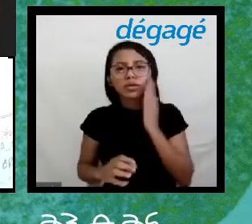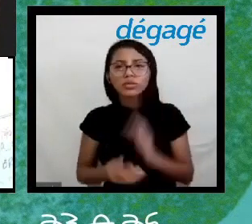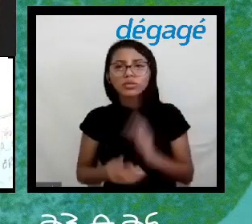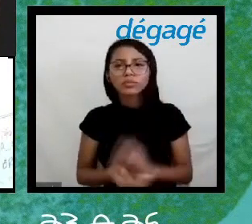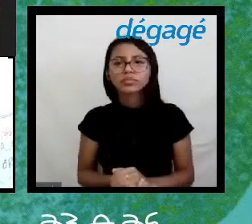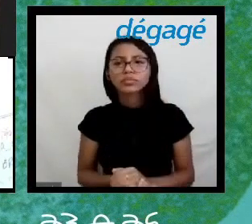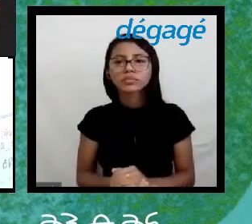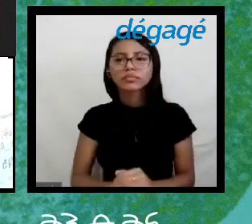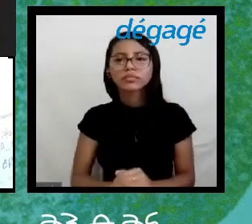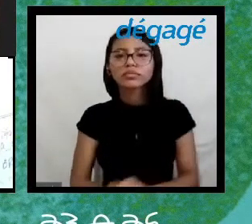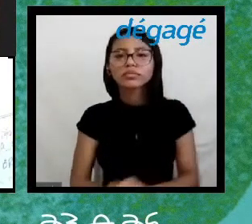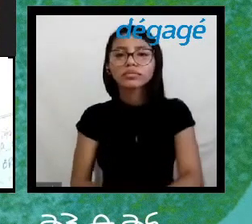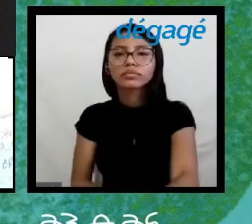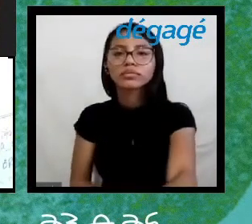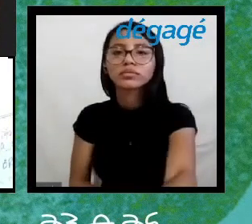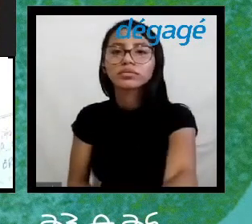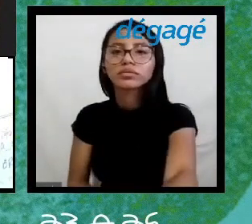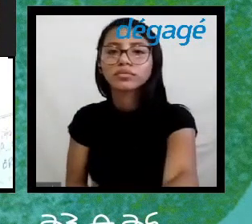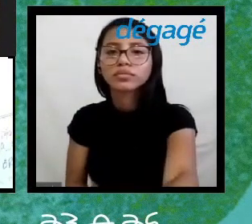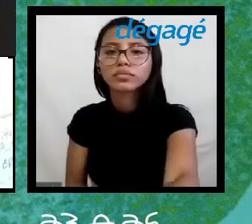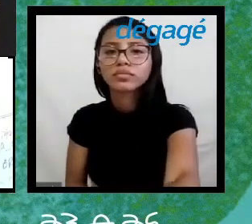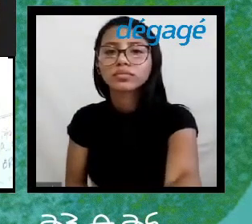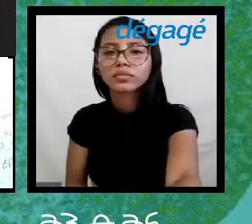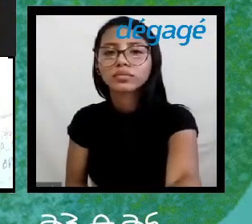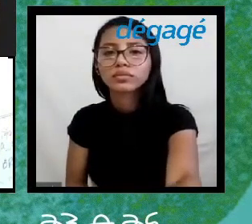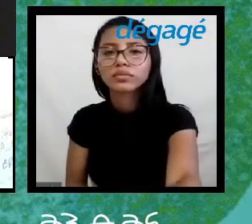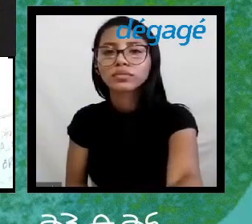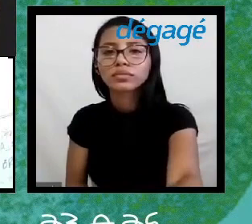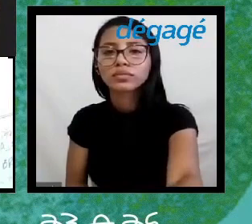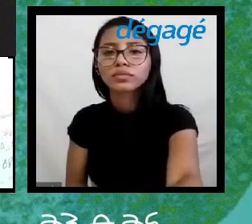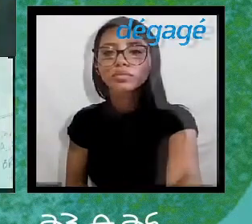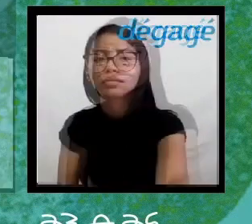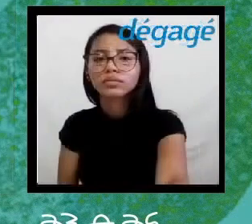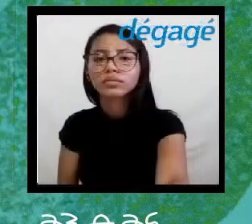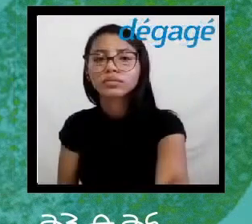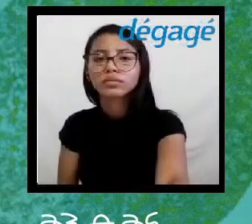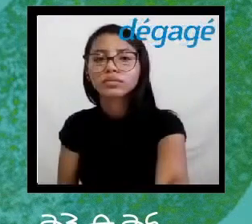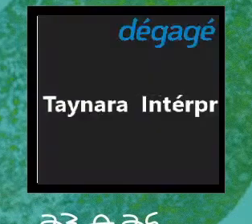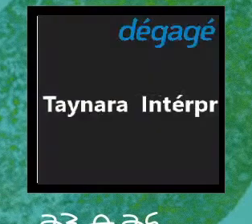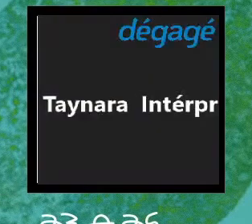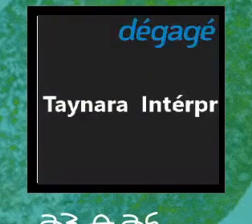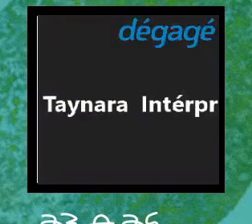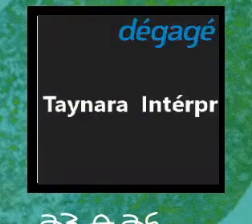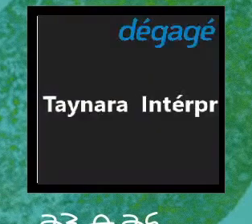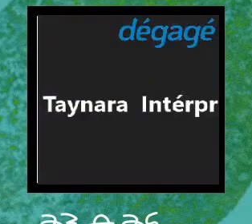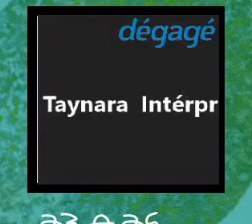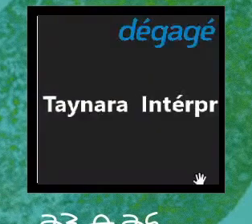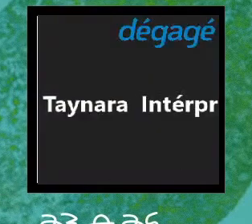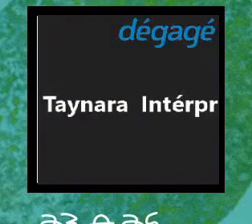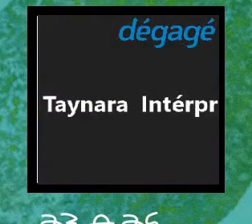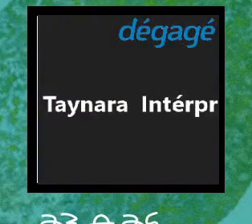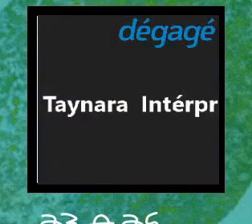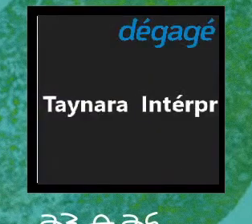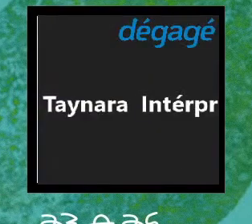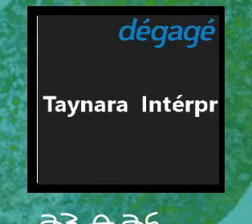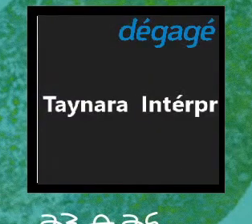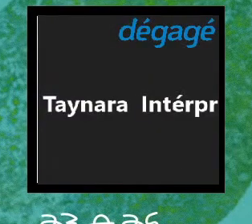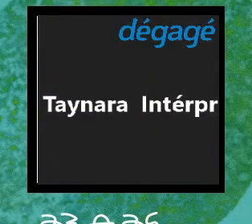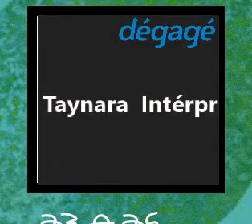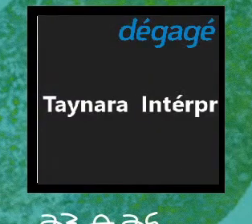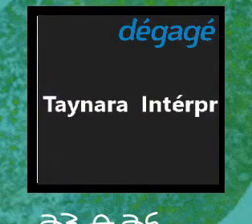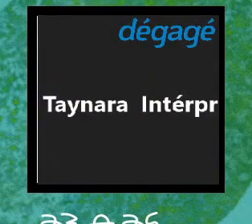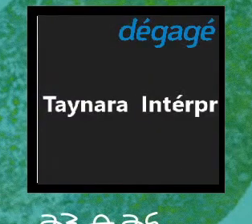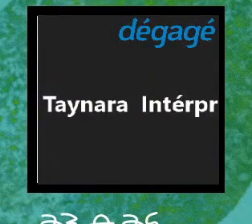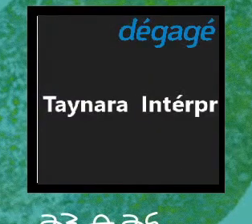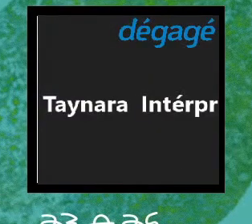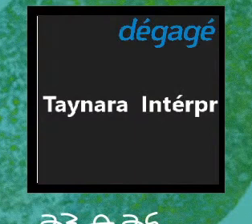Isso tem que ser abertura para o outro, né? Assim, a gente sempre lembrar que é um outro, outro mesmo, e não como a gente imagina